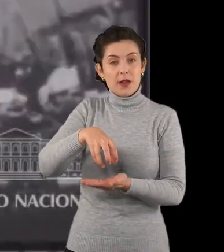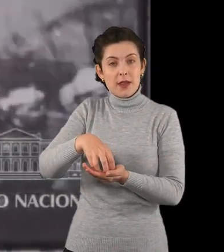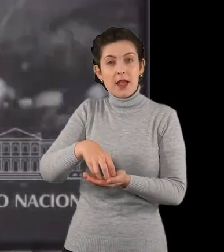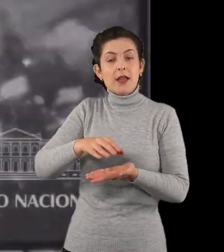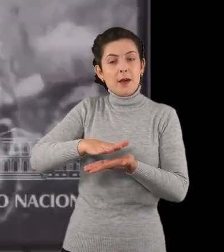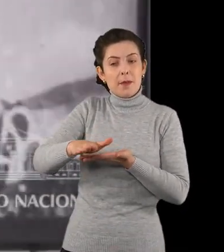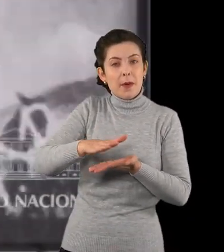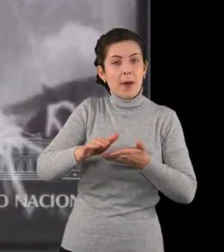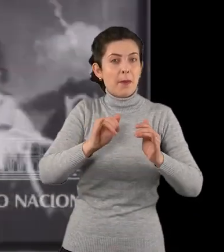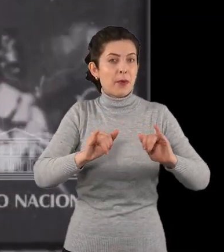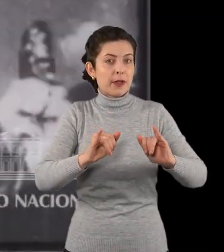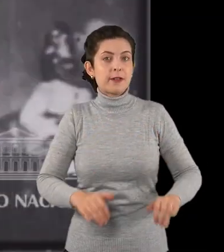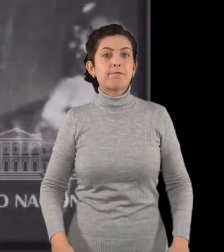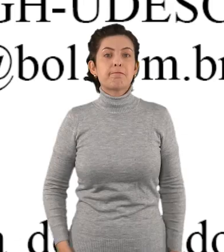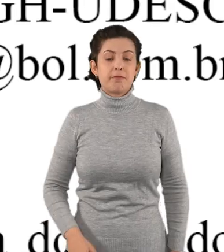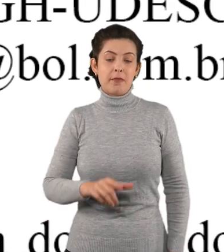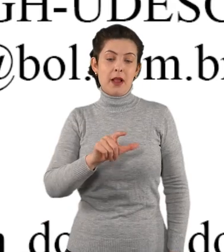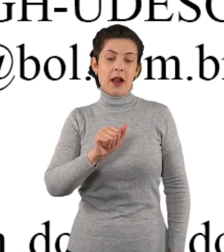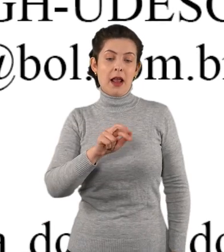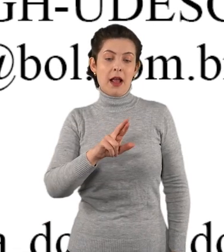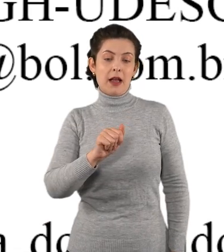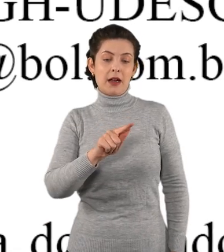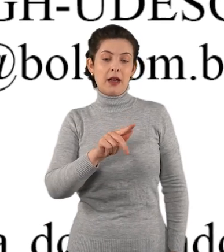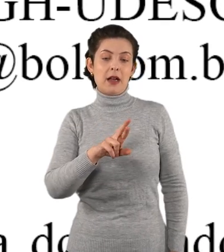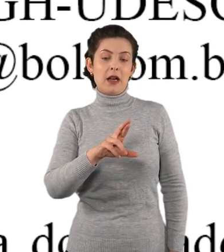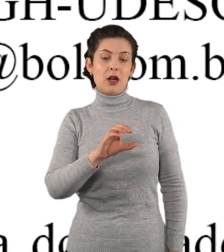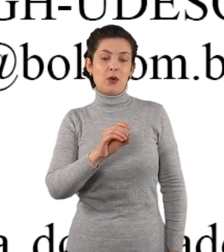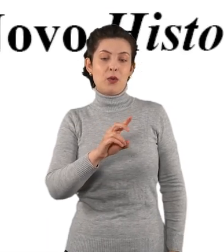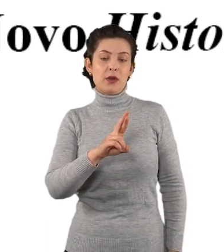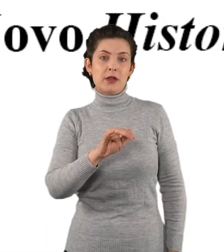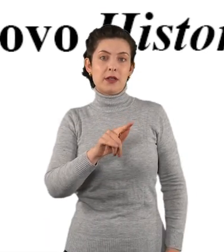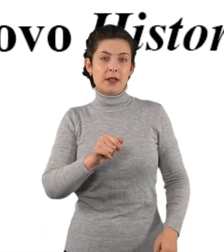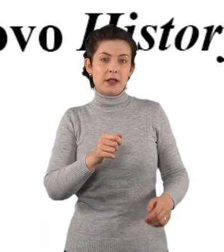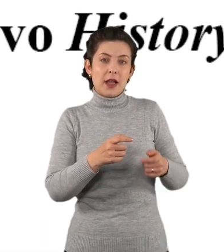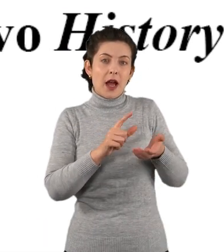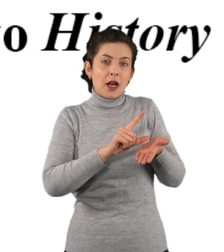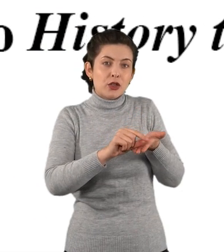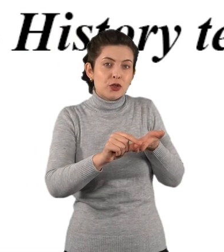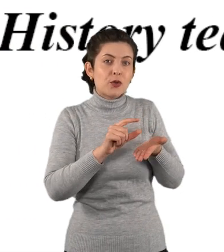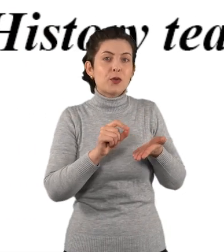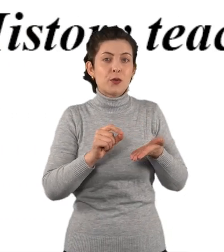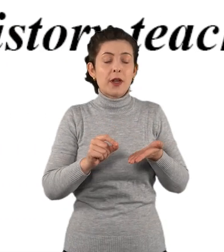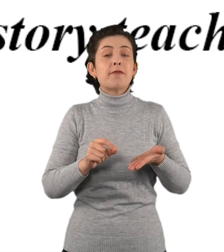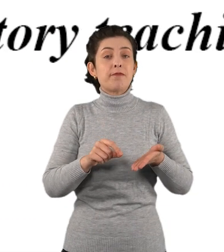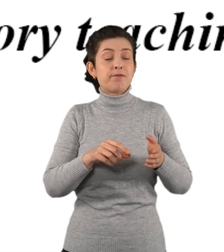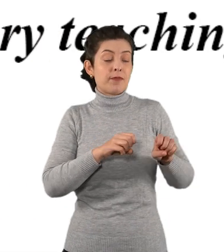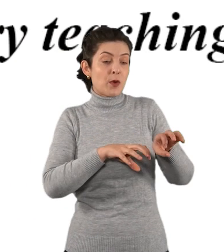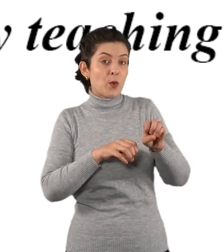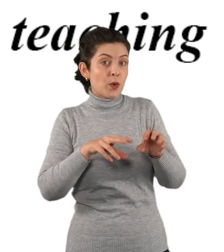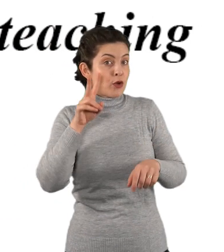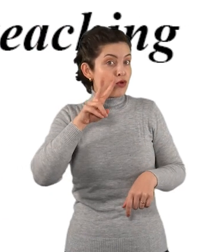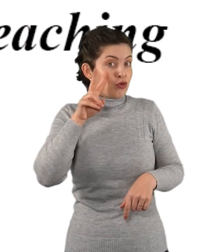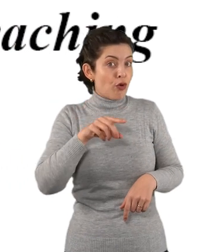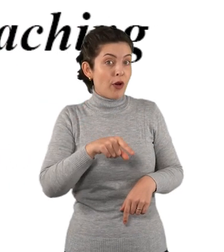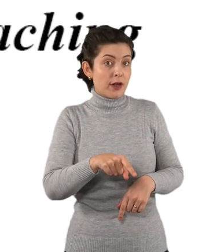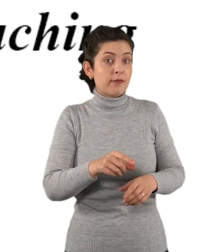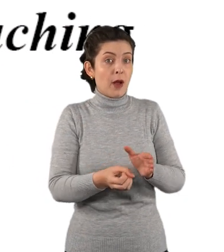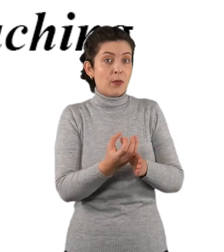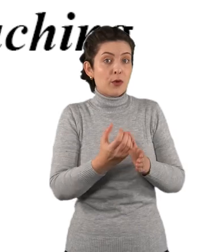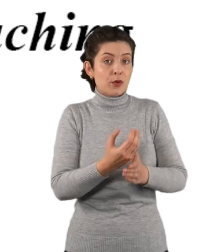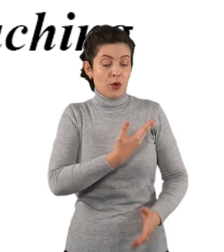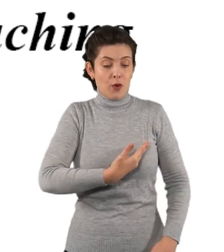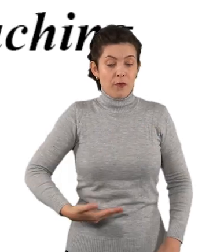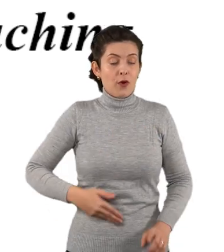DIP, Departamento de Imprensa e Propaganda. De acordo com Lara Rodrigues em seu artigo Cinejornais do Estado Novo, no ensino de história, a